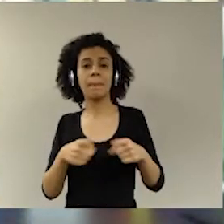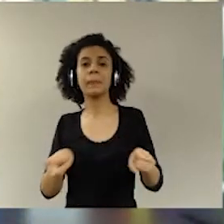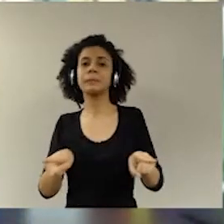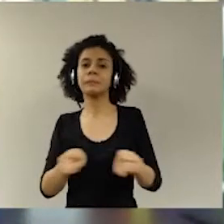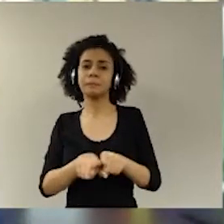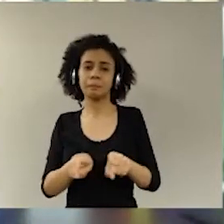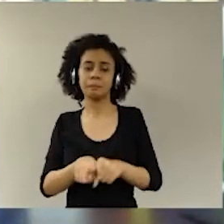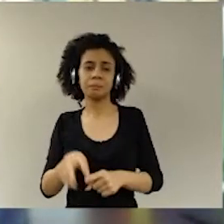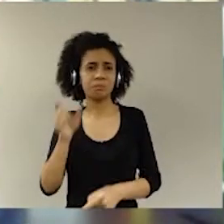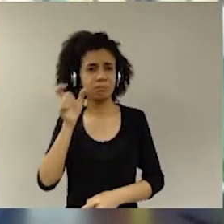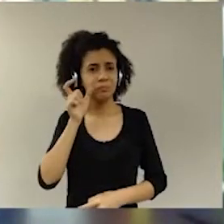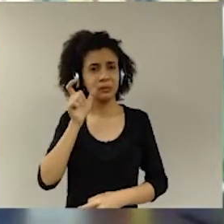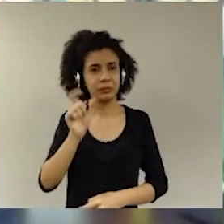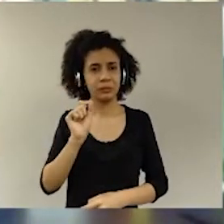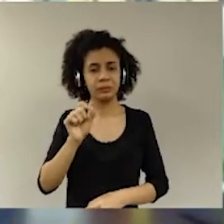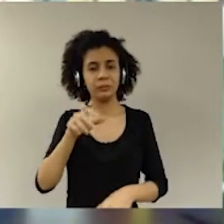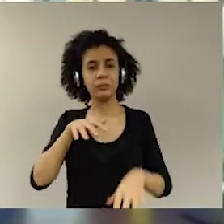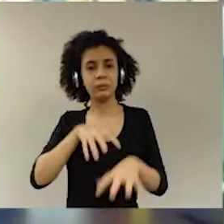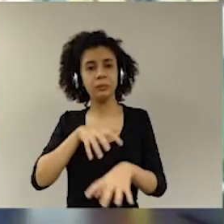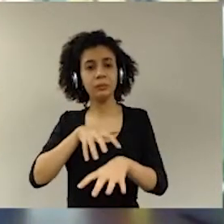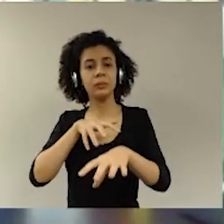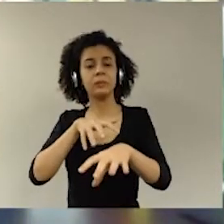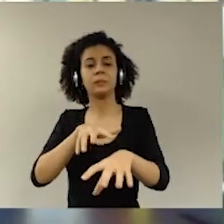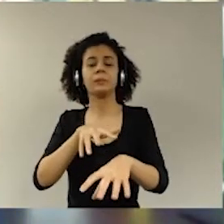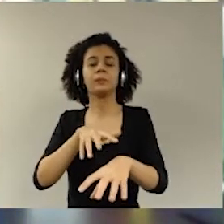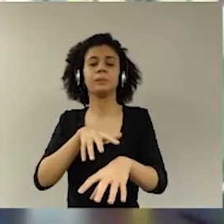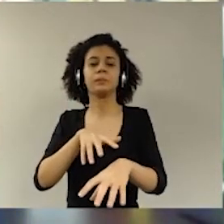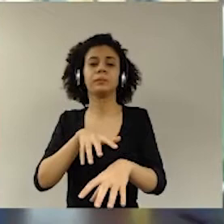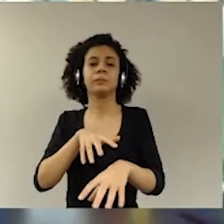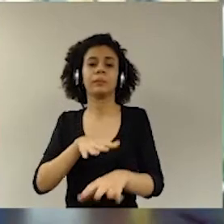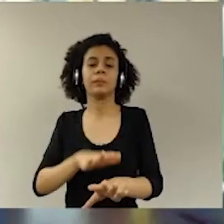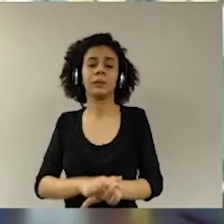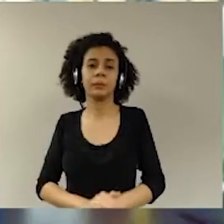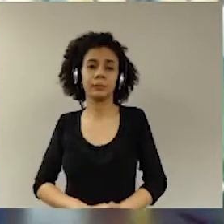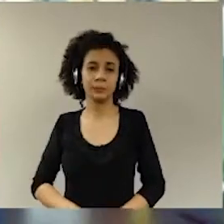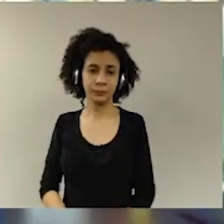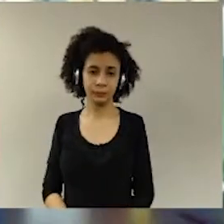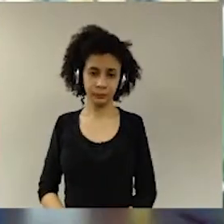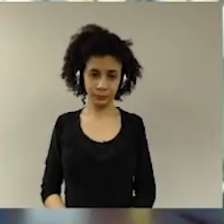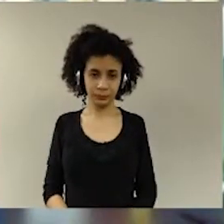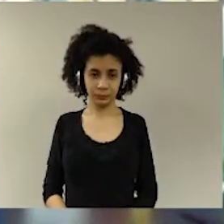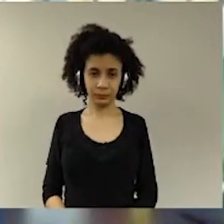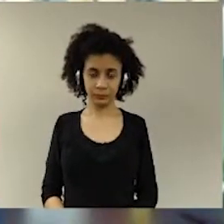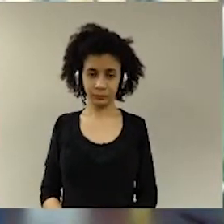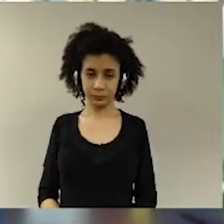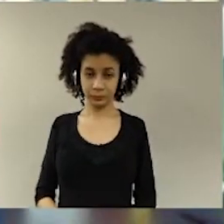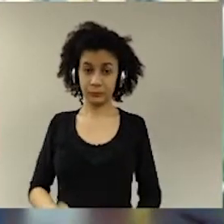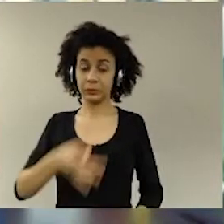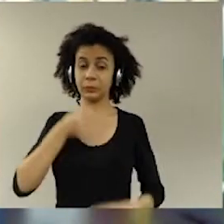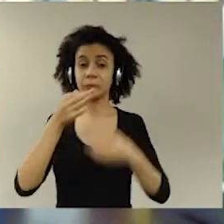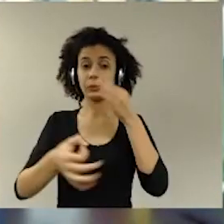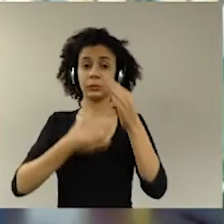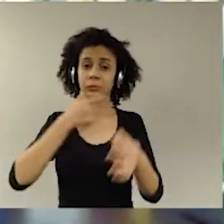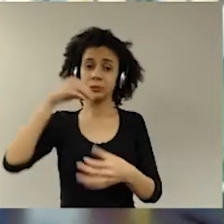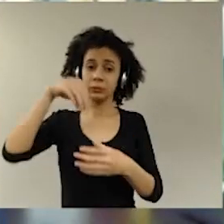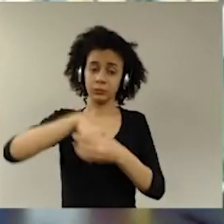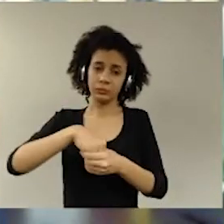muita atenção foi a manifestação do nosso membro honorário vitalício do Conselho